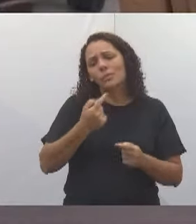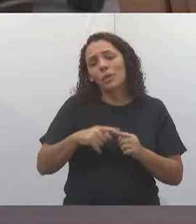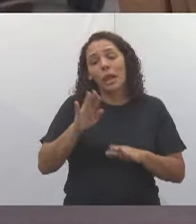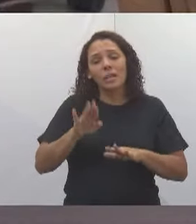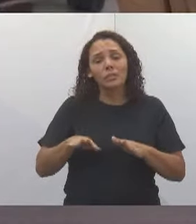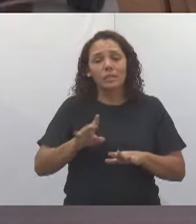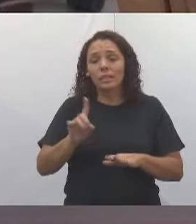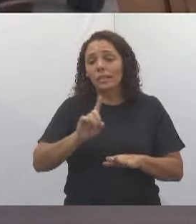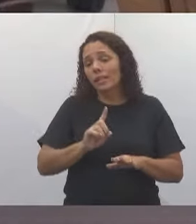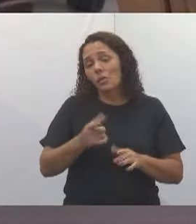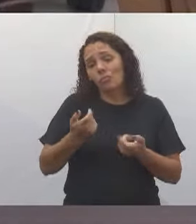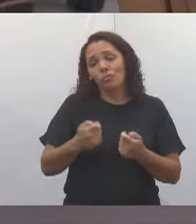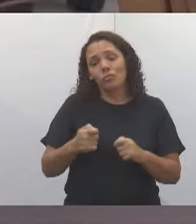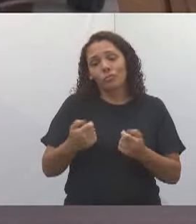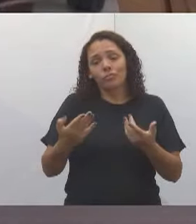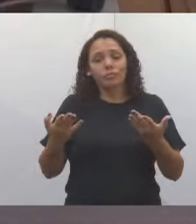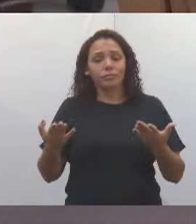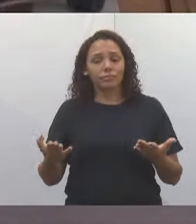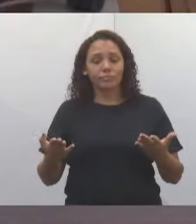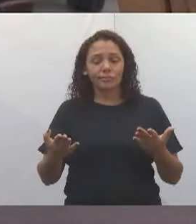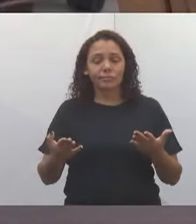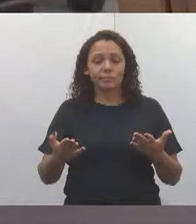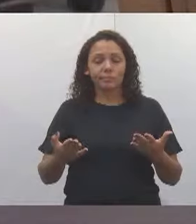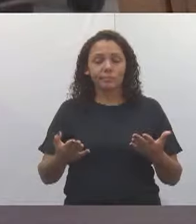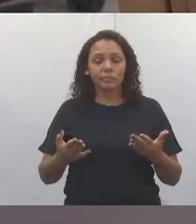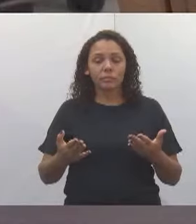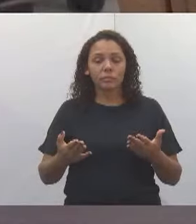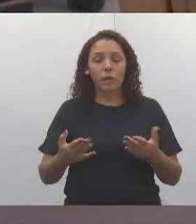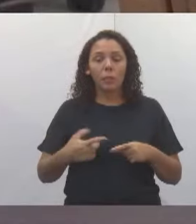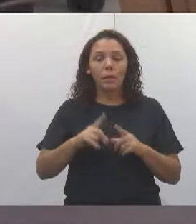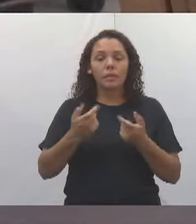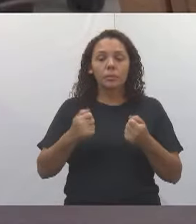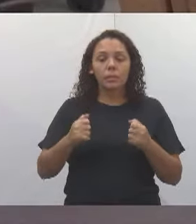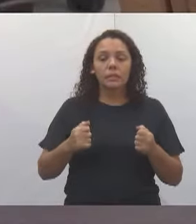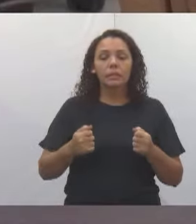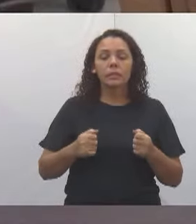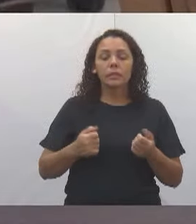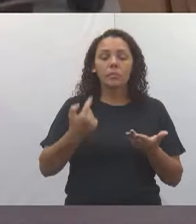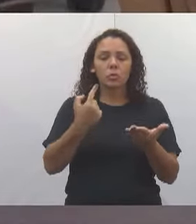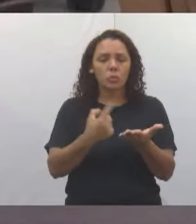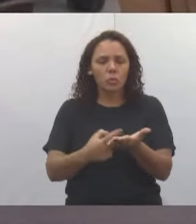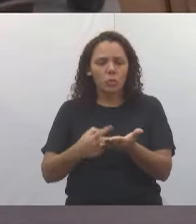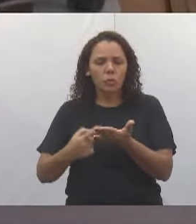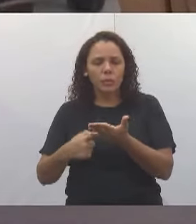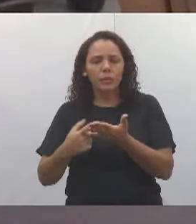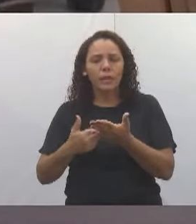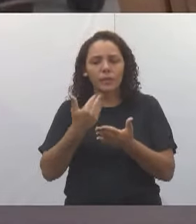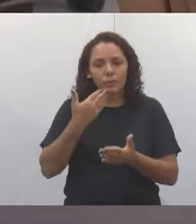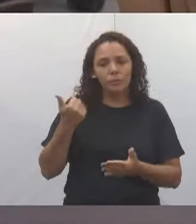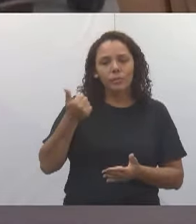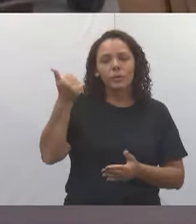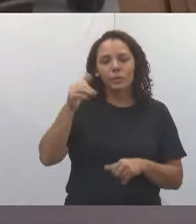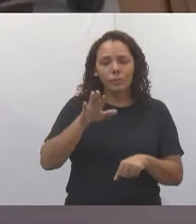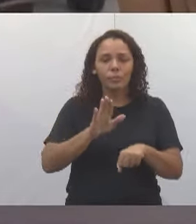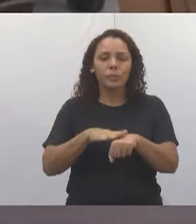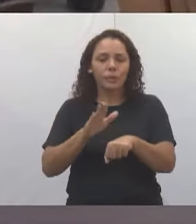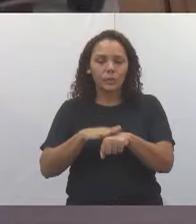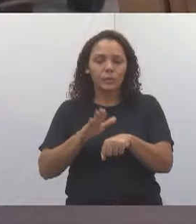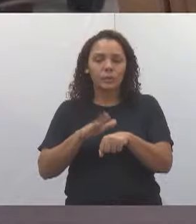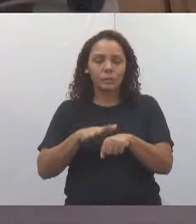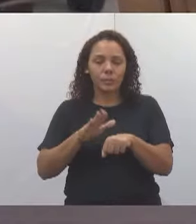né? E é parte, às vezes, que a gente precisa ajustar e que nós vamos conversar depois para que, dando ideias, né, a gente junto